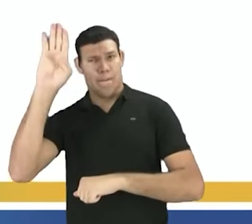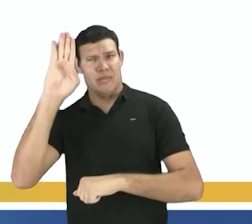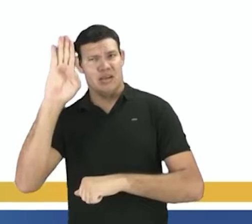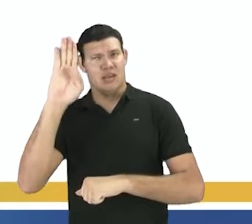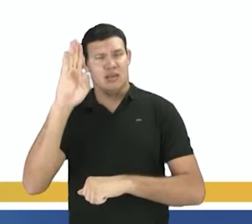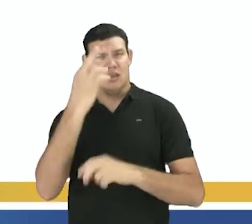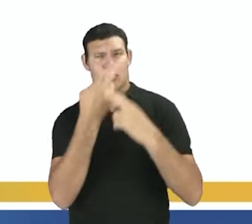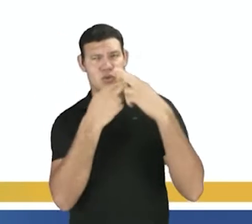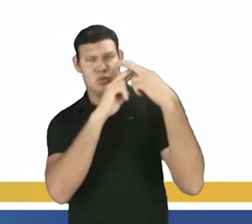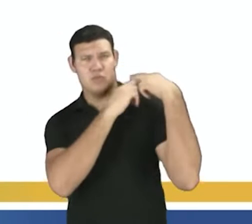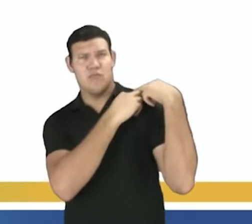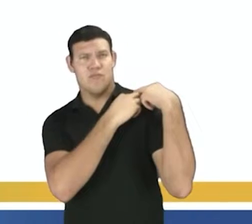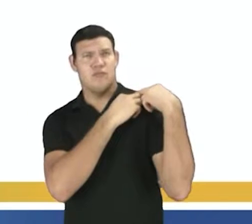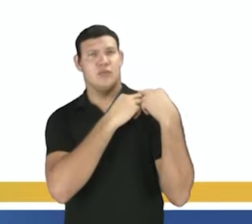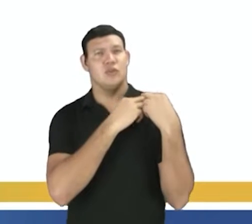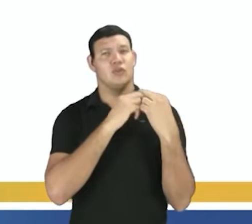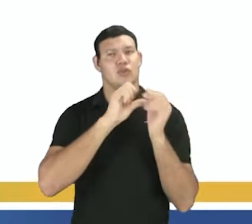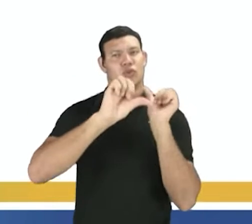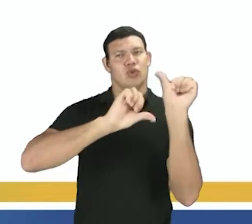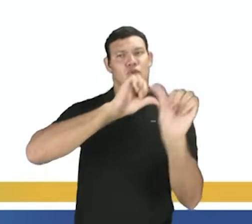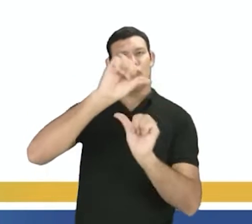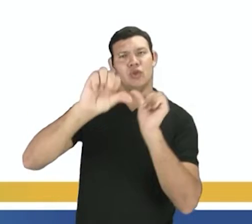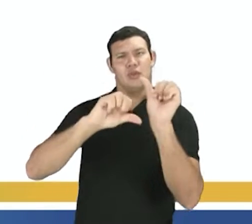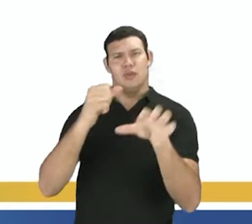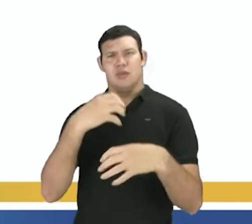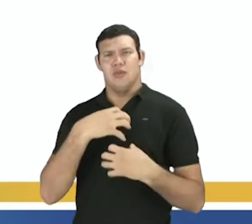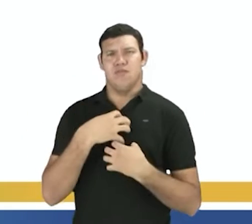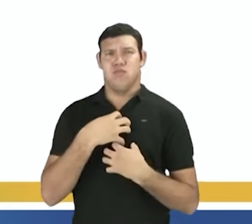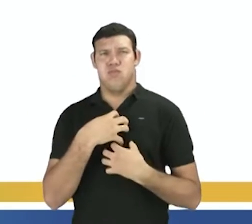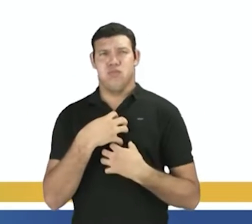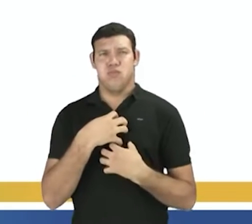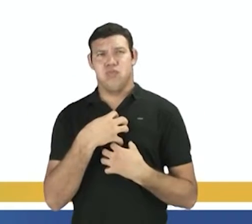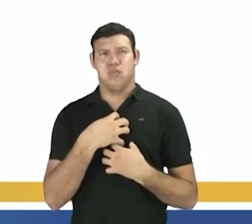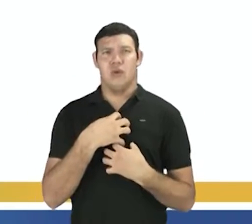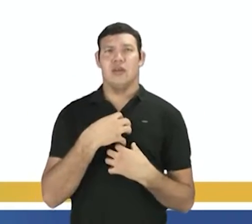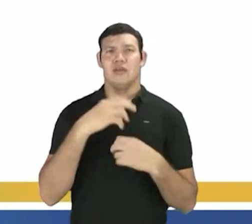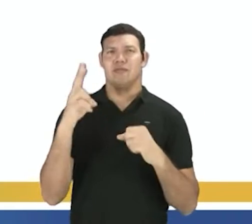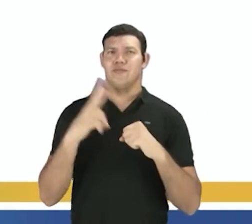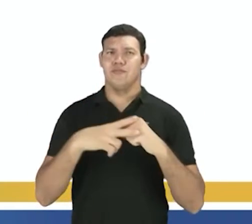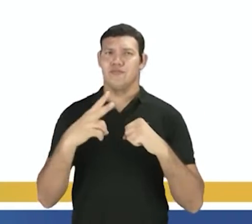o sentido do verbo, acrescentando-lhe uma circunstância.